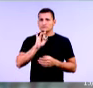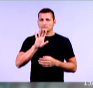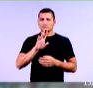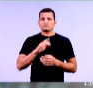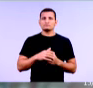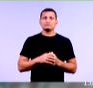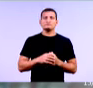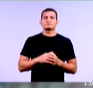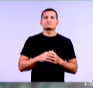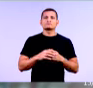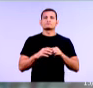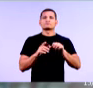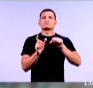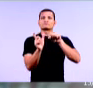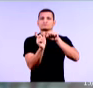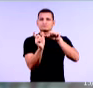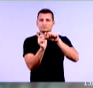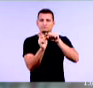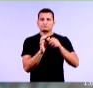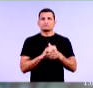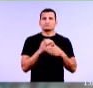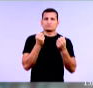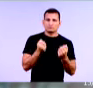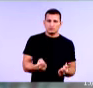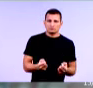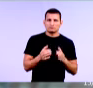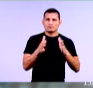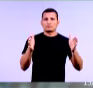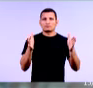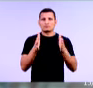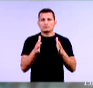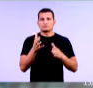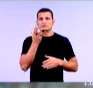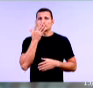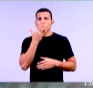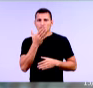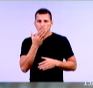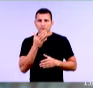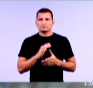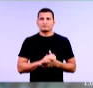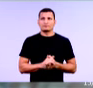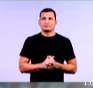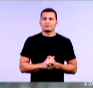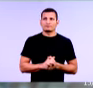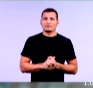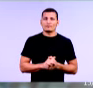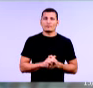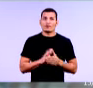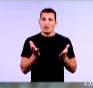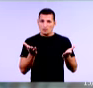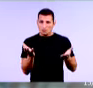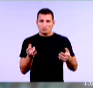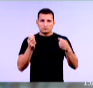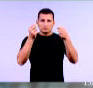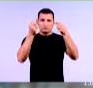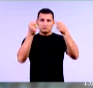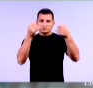substantivos, como peso, tamanho, cor. Agora, para exemplificar